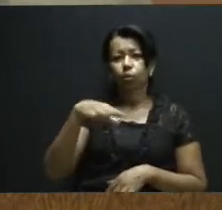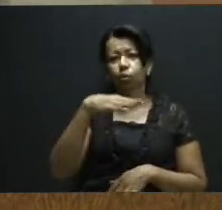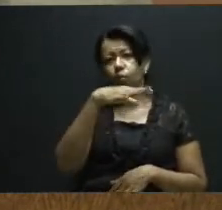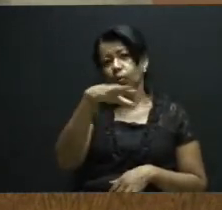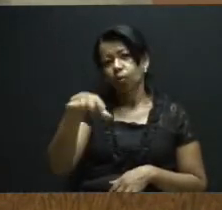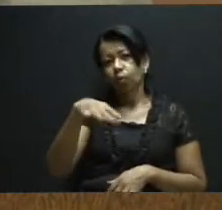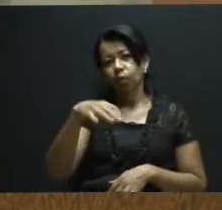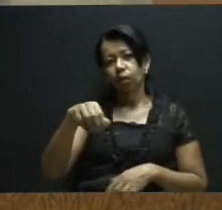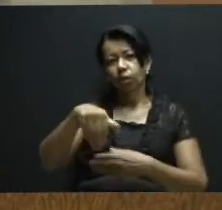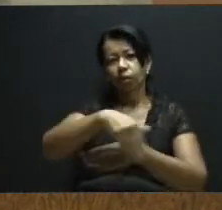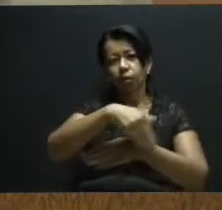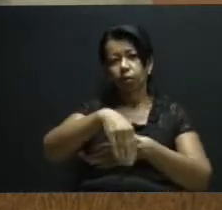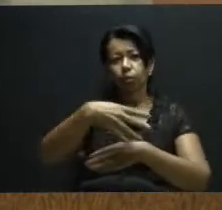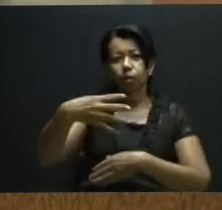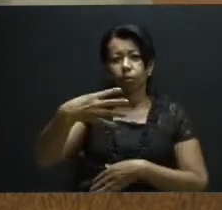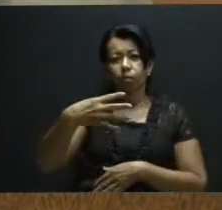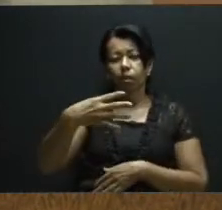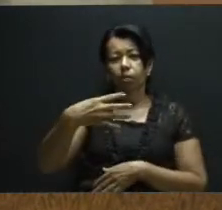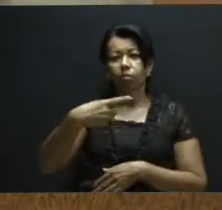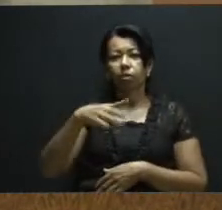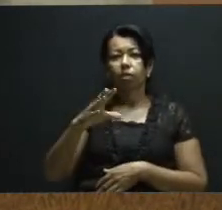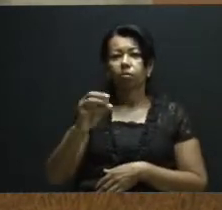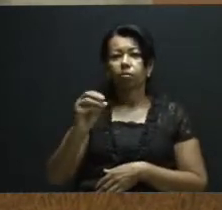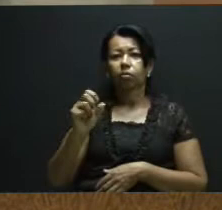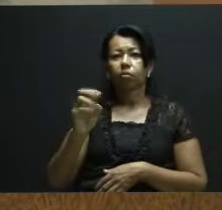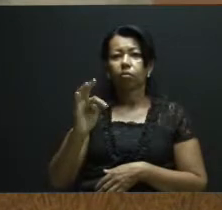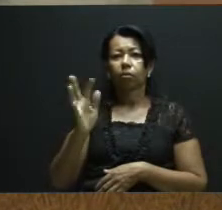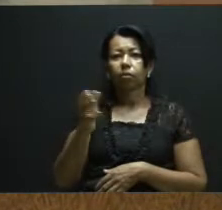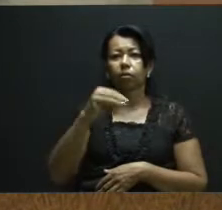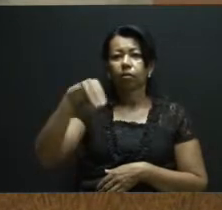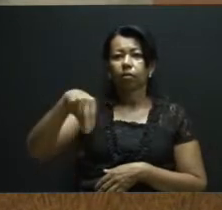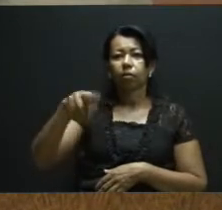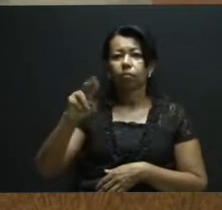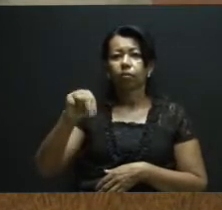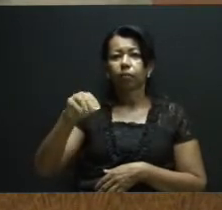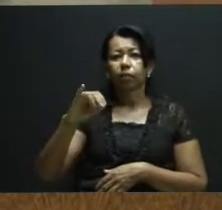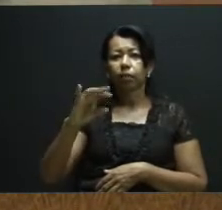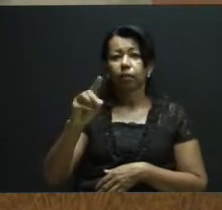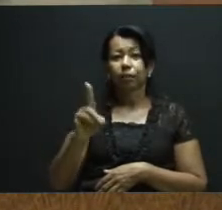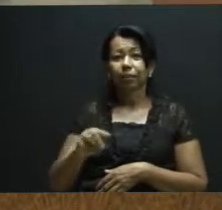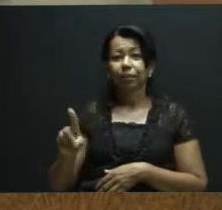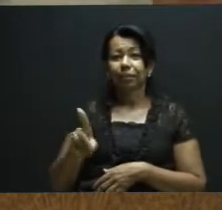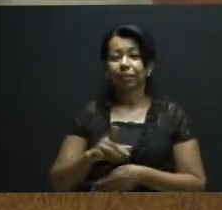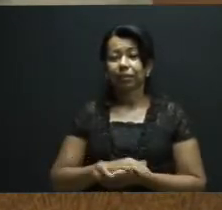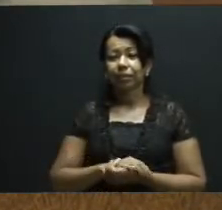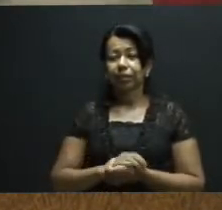da rua 4 no costa muniz também se